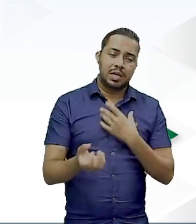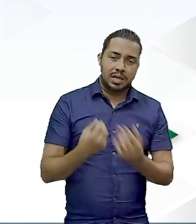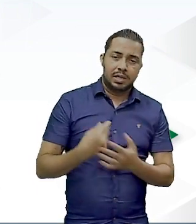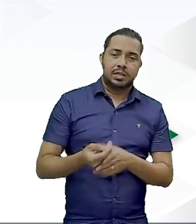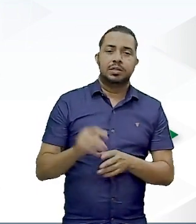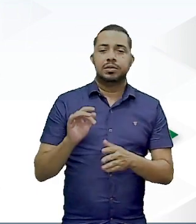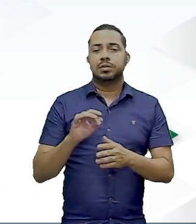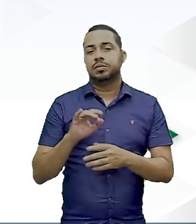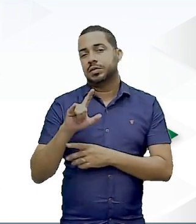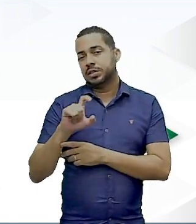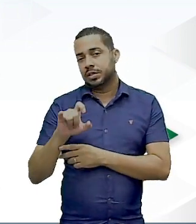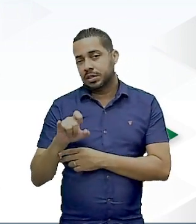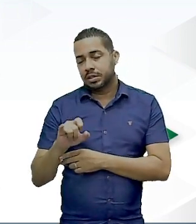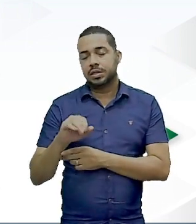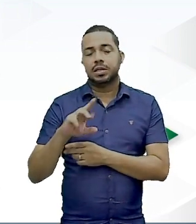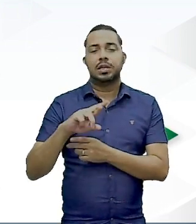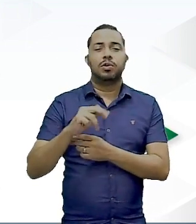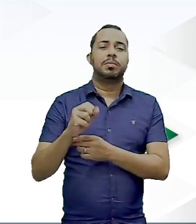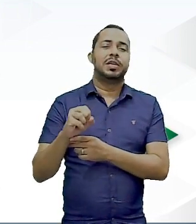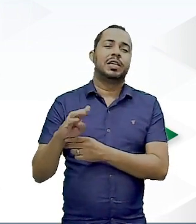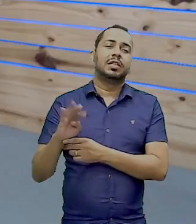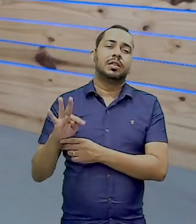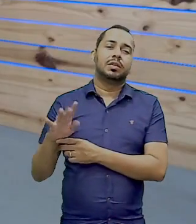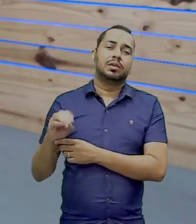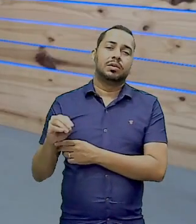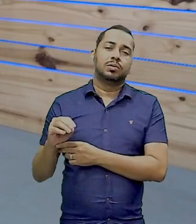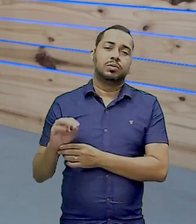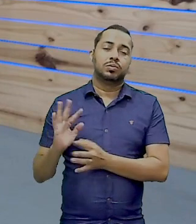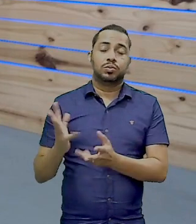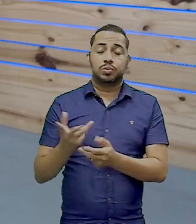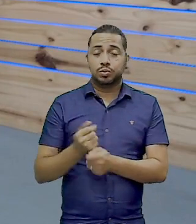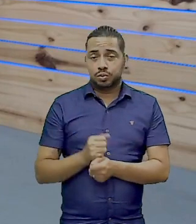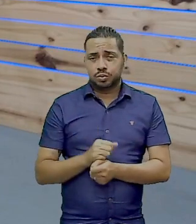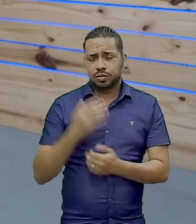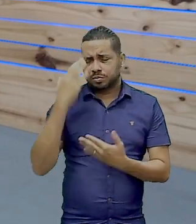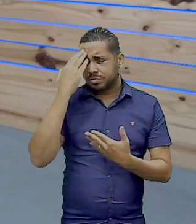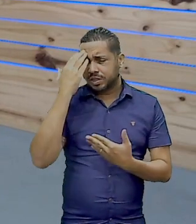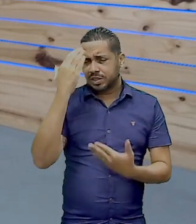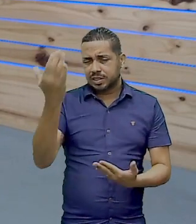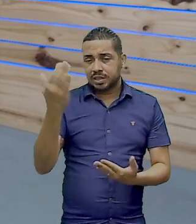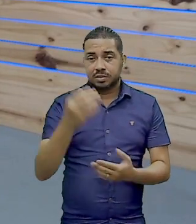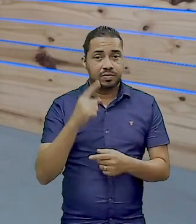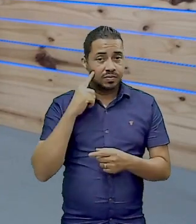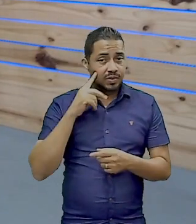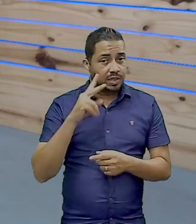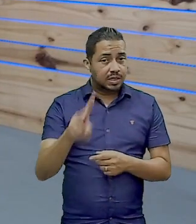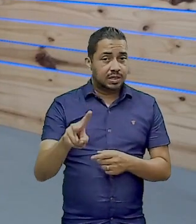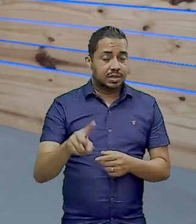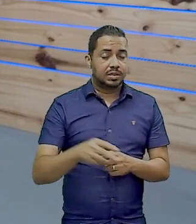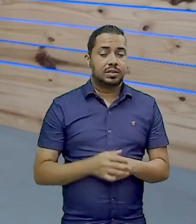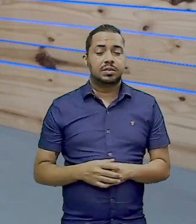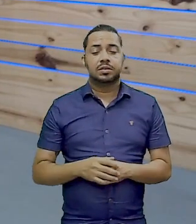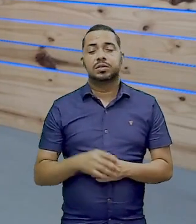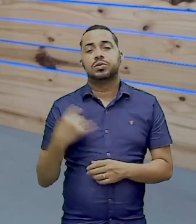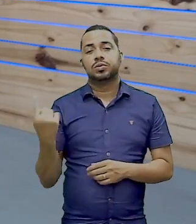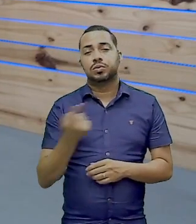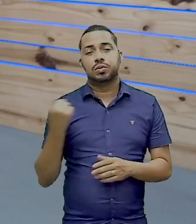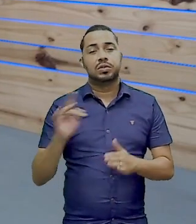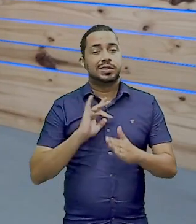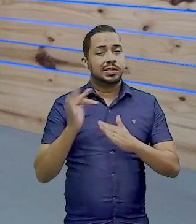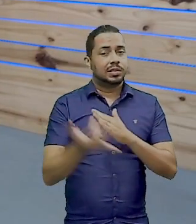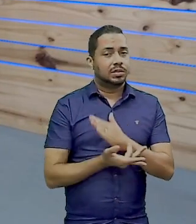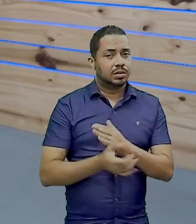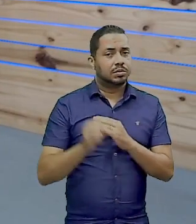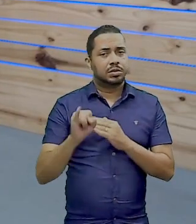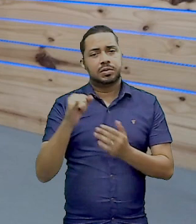Instagram, Robertão da Transmissão, tudo junto sem acento. Traz aqui, Jonathan, obrigado. Fica ligado aí nos nossos canais. Se você não está